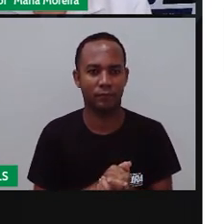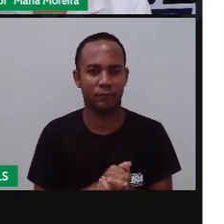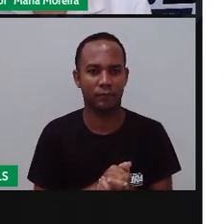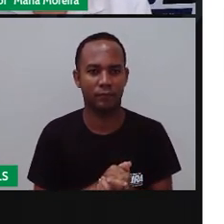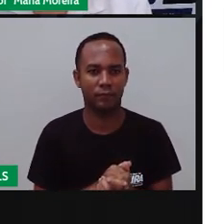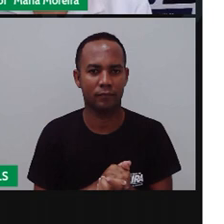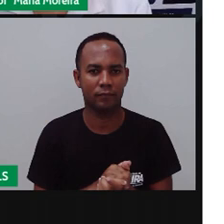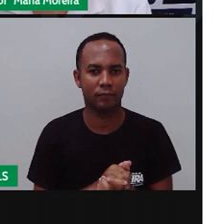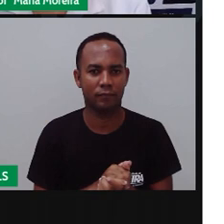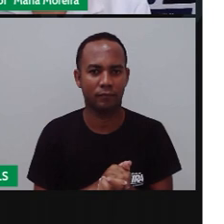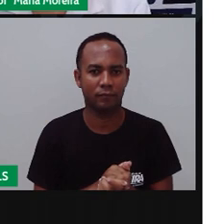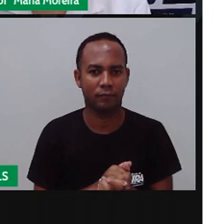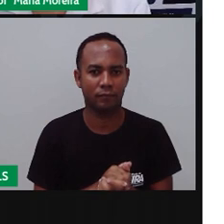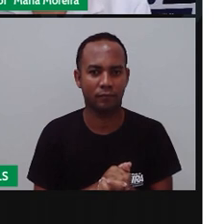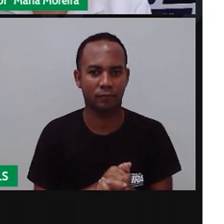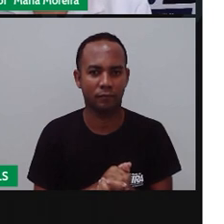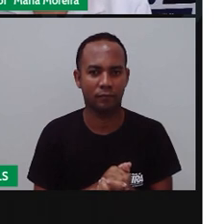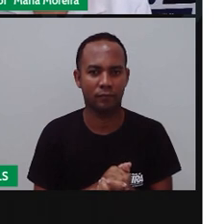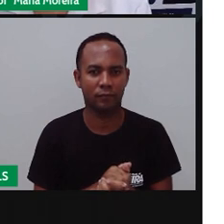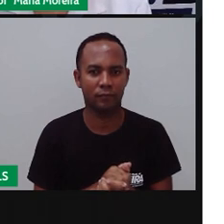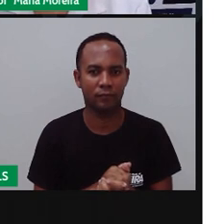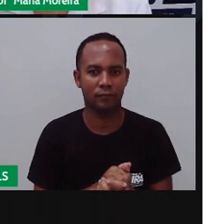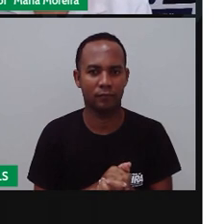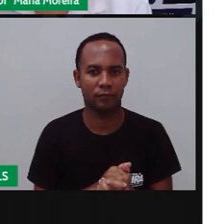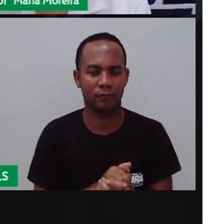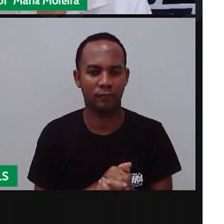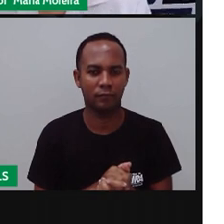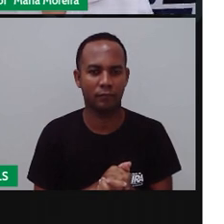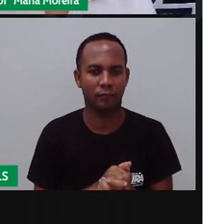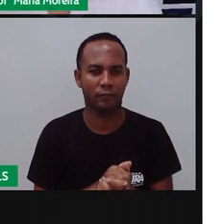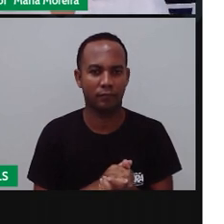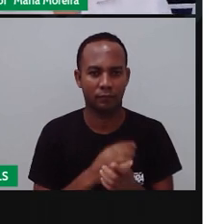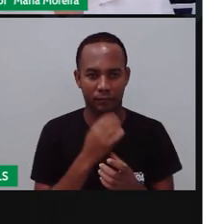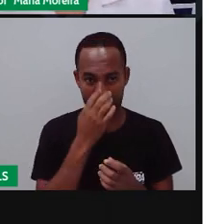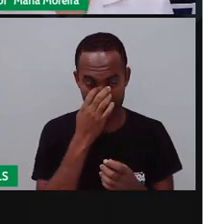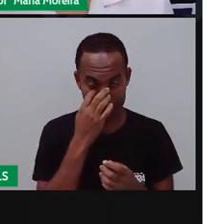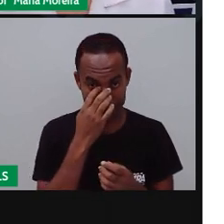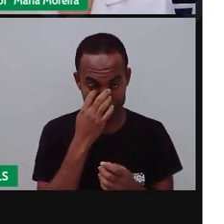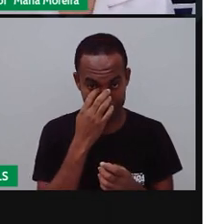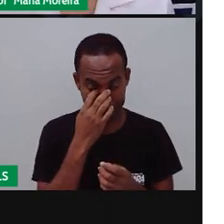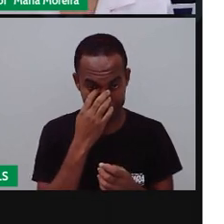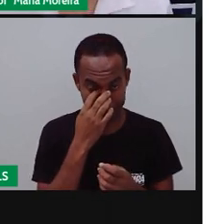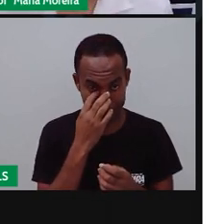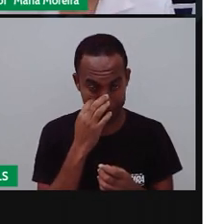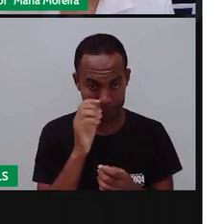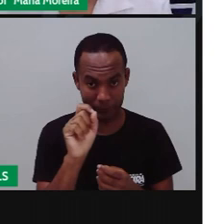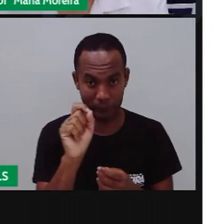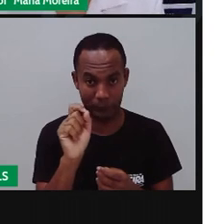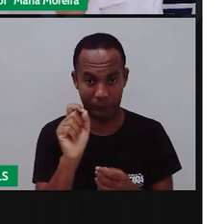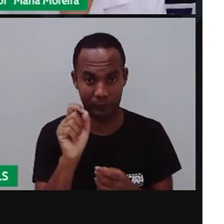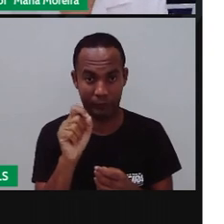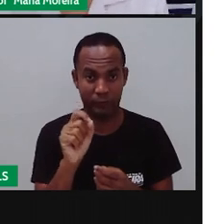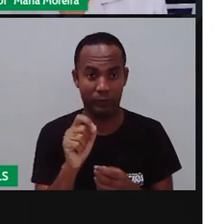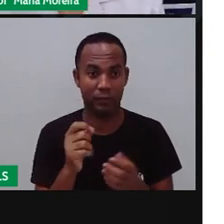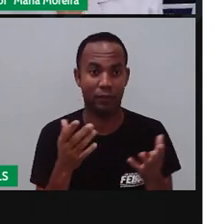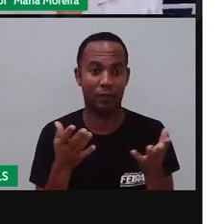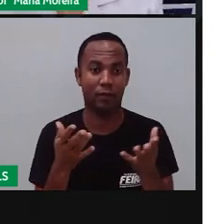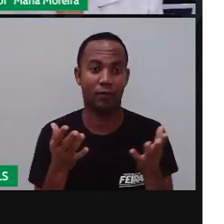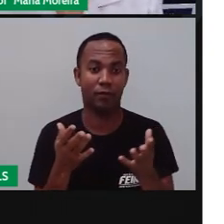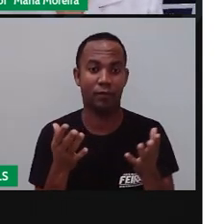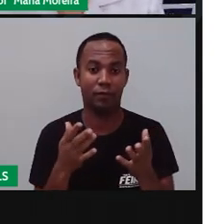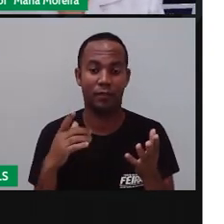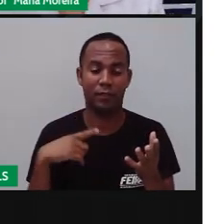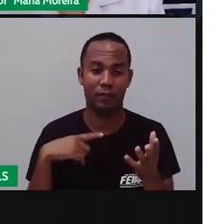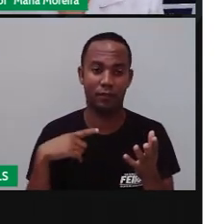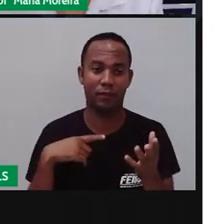Opa! Eita, desculpa! Corre, corre, corre! Não é aqui ainda, não. Bom, vamos fazer aquele momento mágico, Anderson. Temos